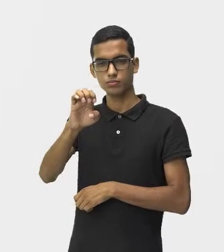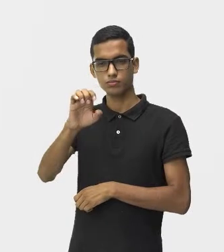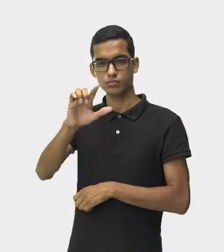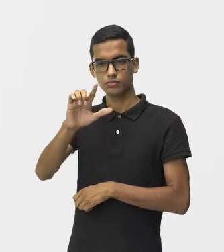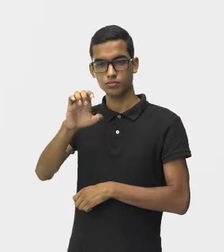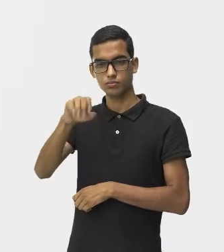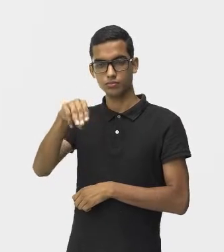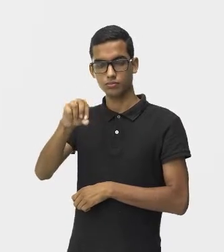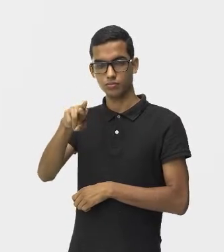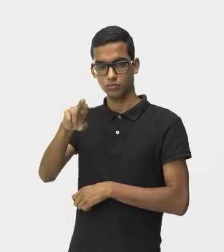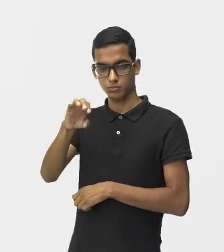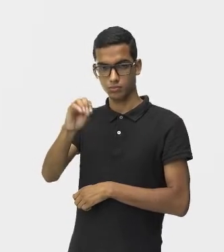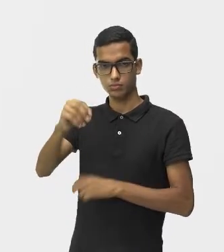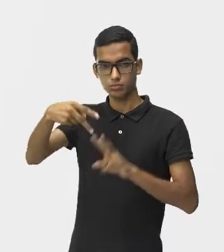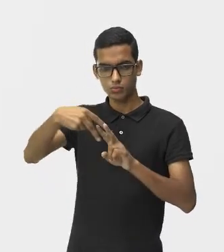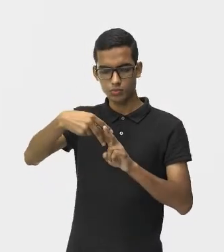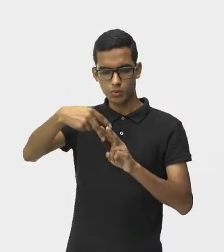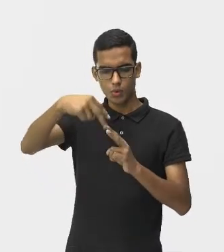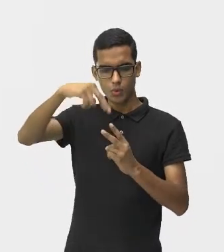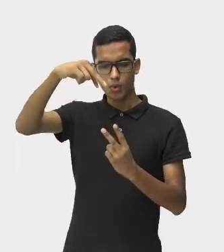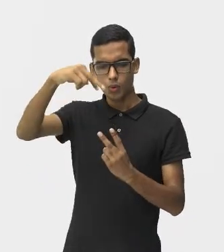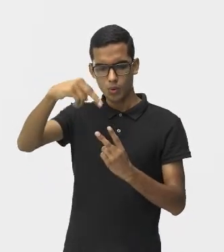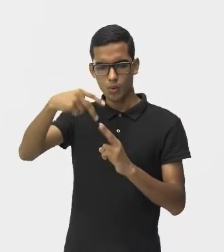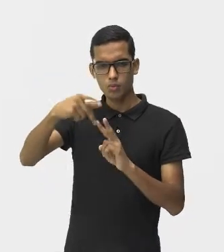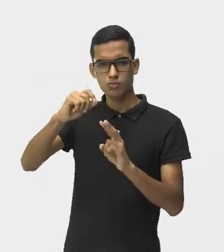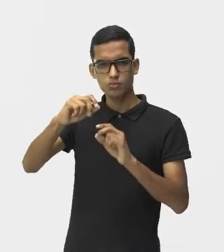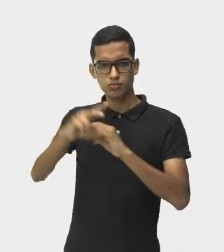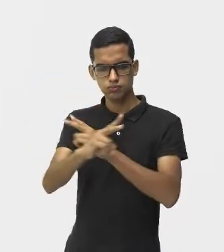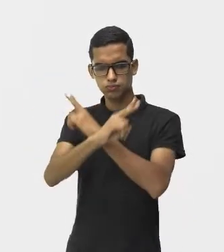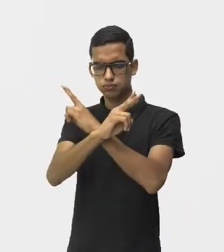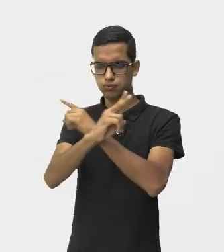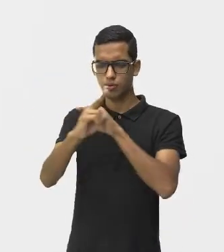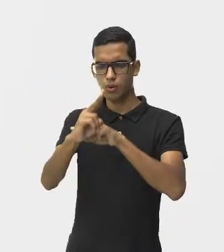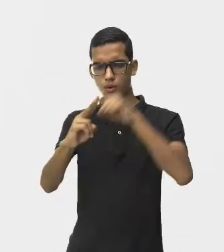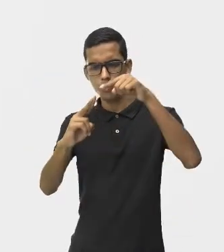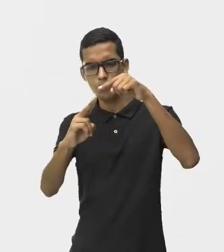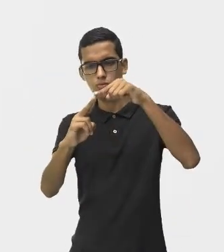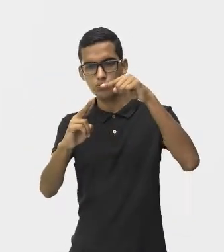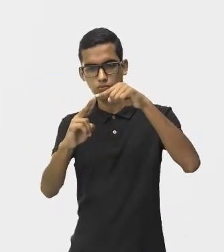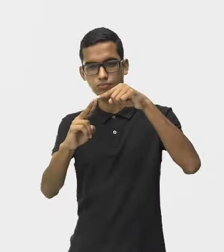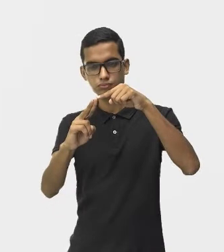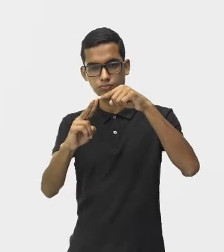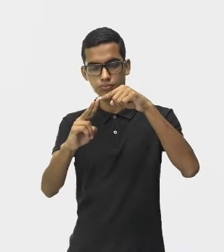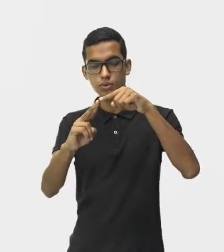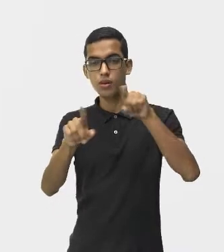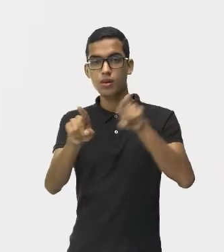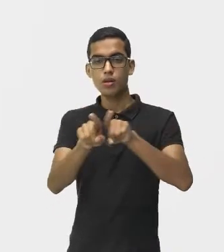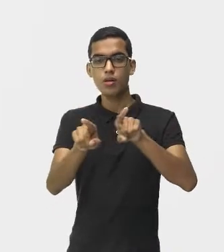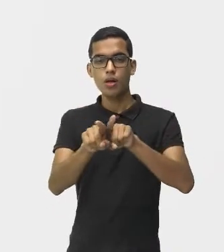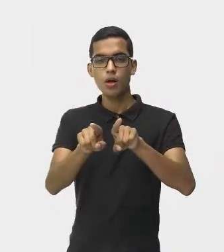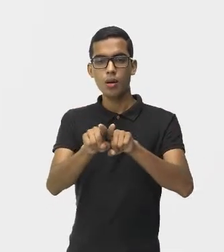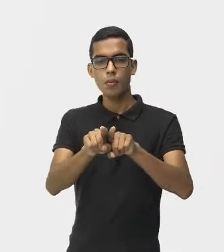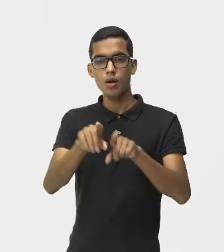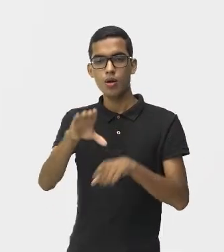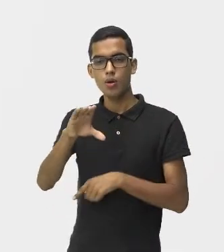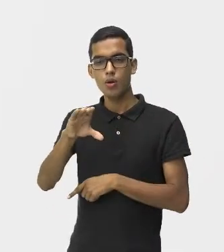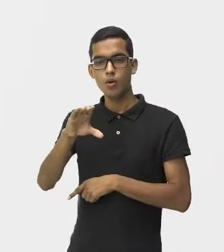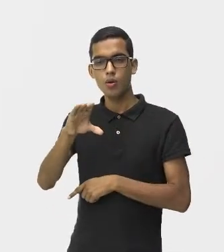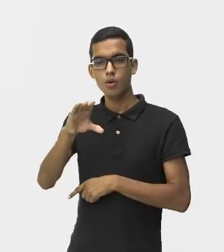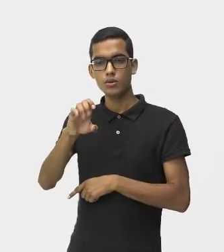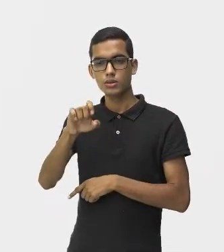do cromossomo, e o centrômero, que a gente observa, ó, que ele fica bem ao centro. Tá? Então, o que é